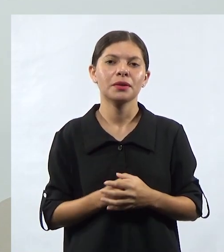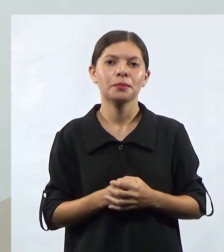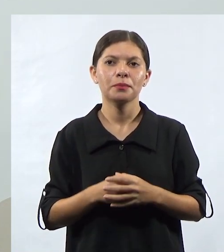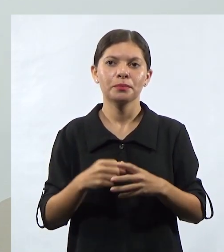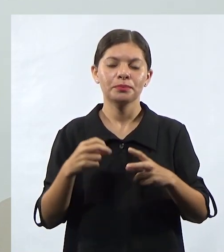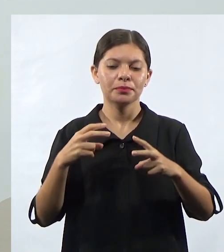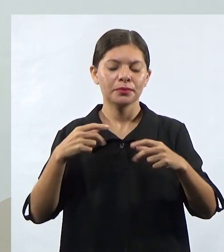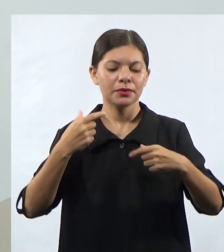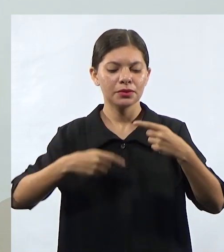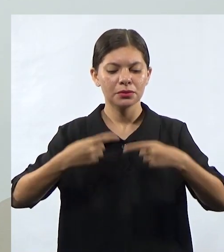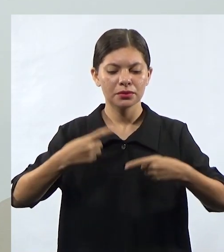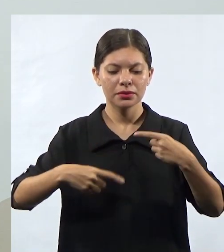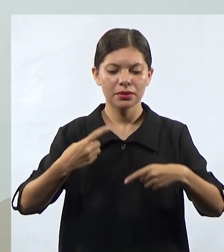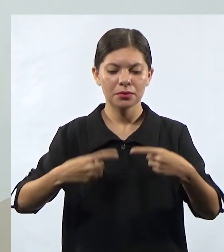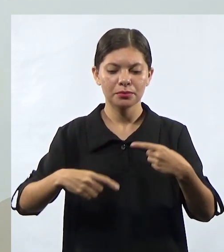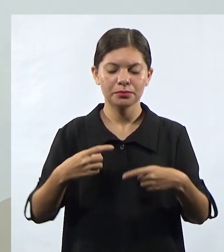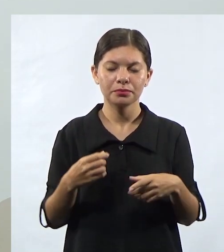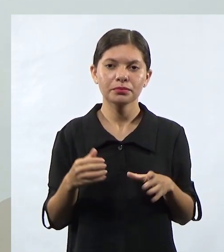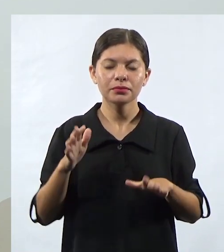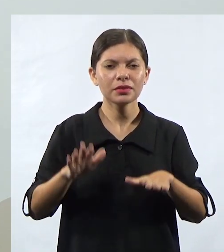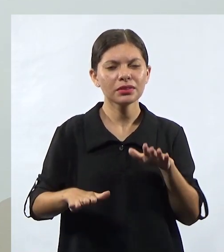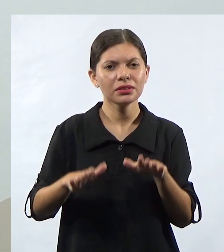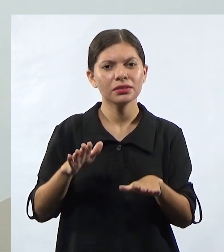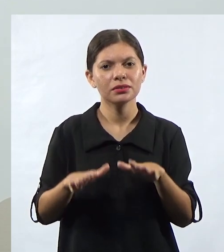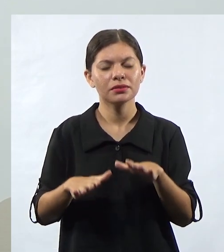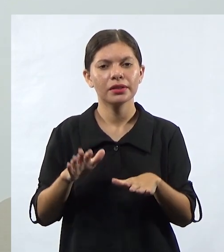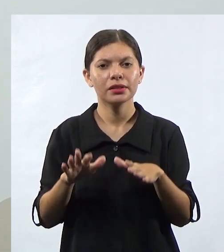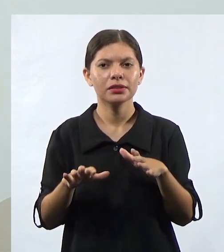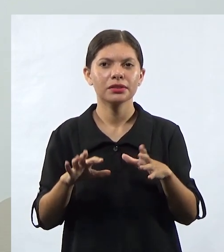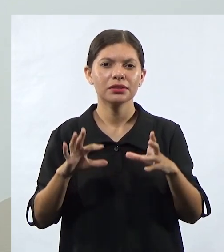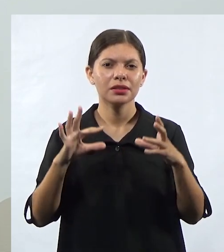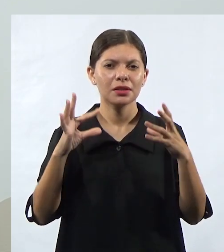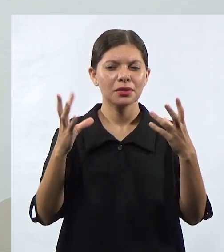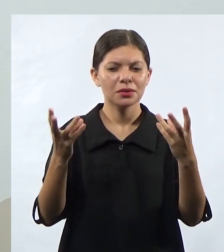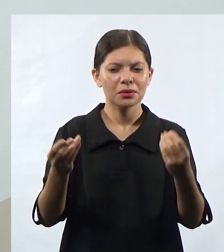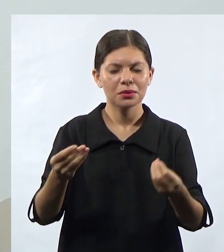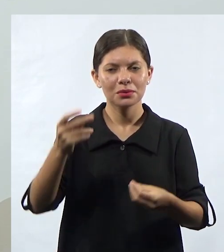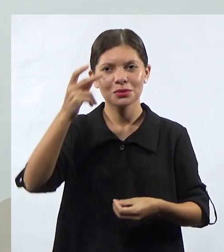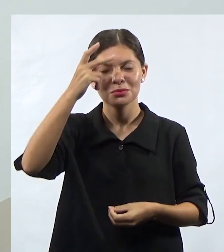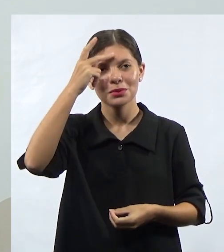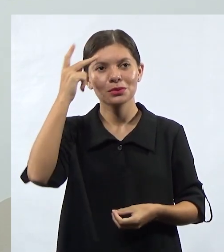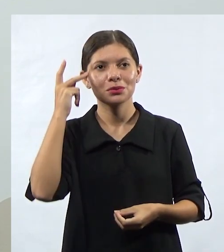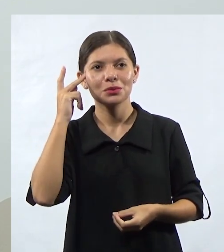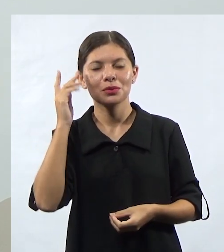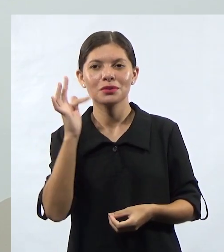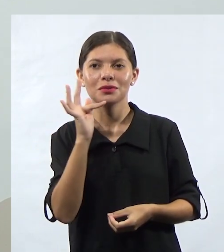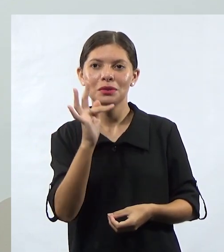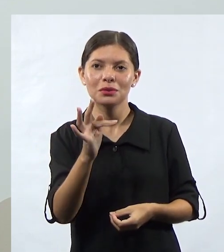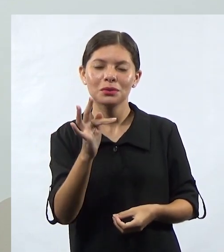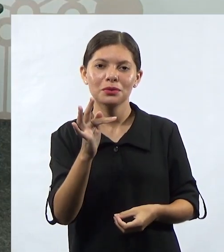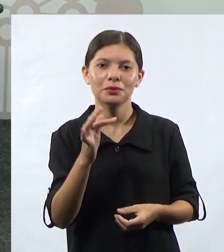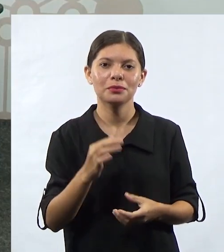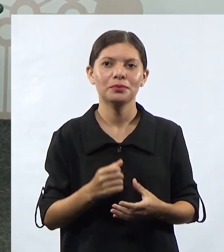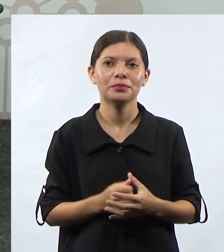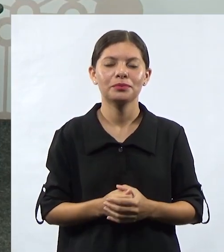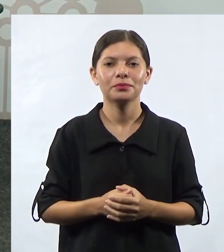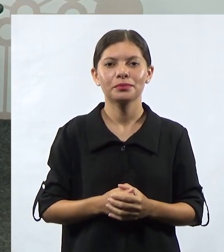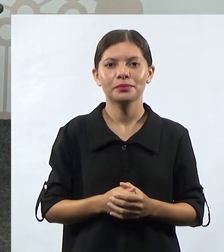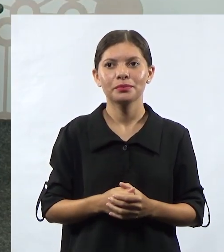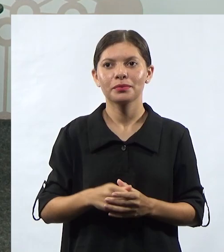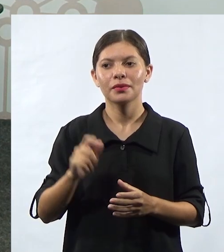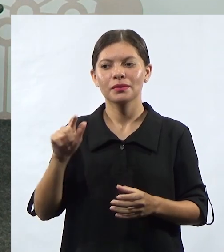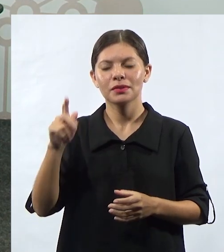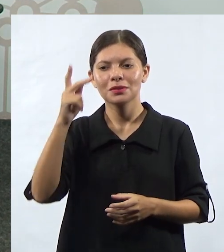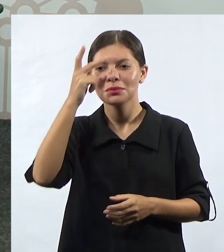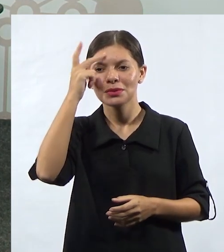vezes, aparentemente, todos falaram, mas alguém queria falar e não conseguiu, e aí ele já não se interessa